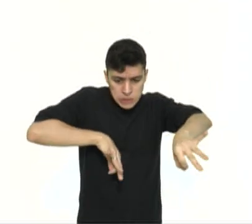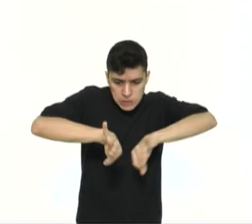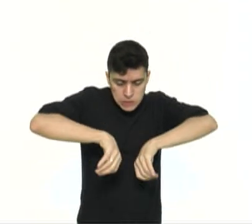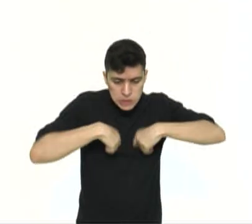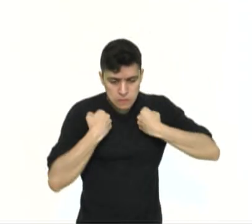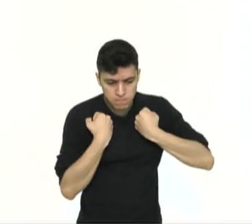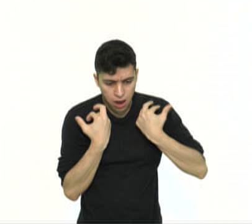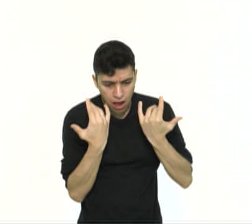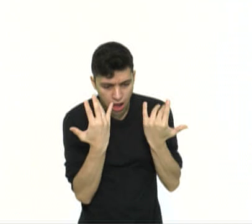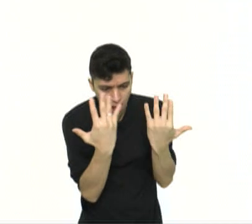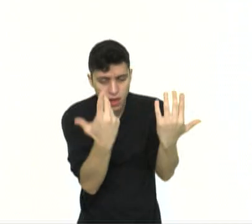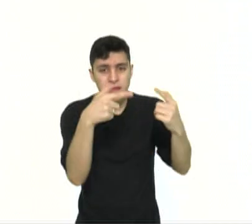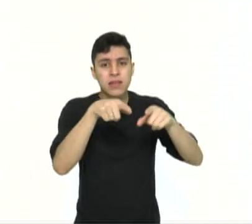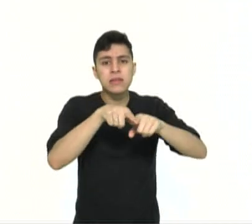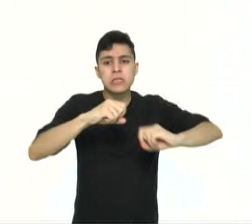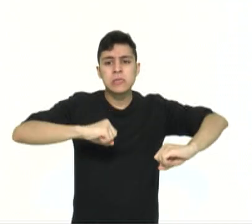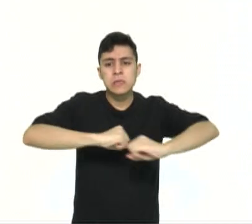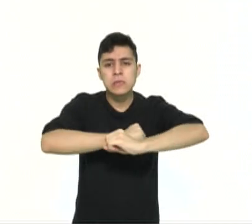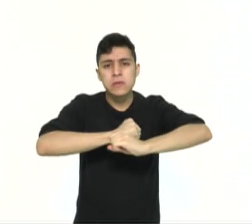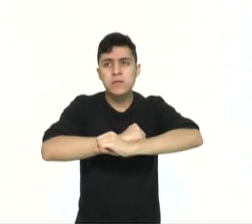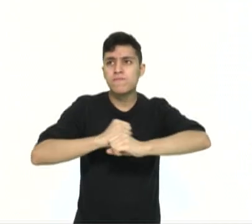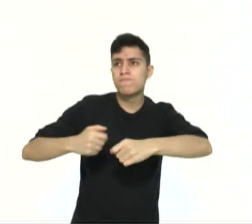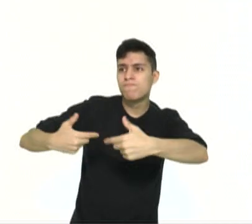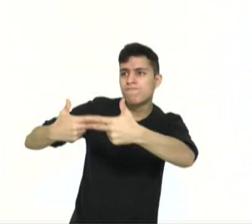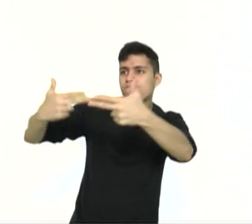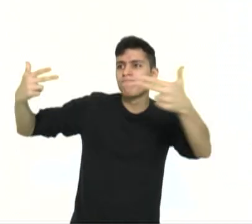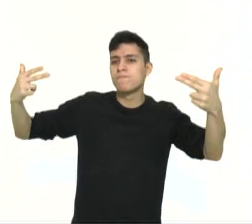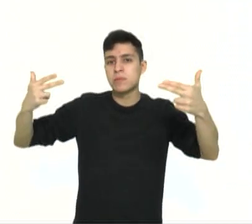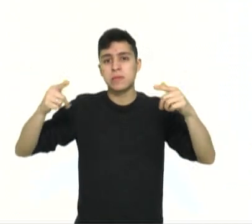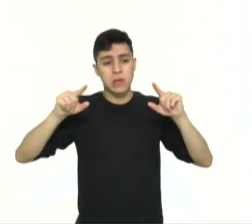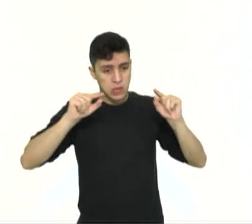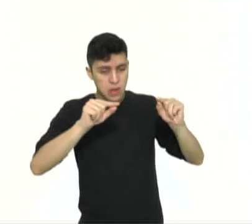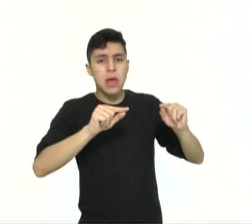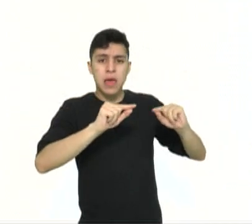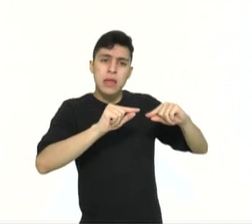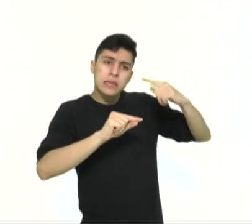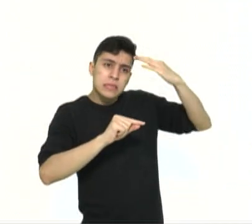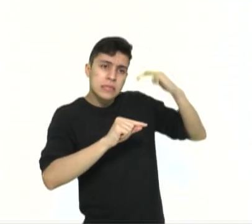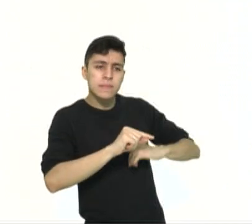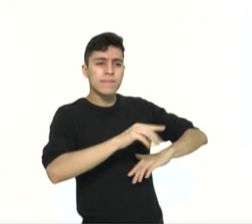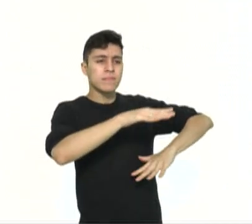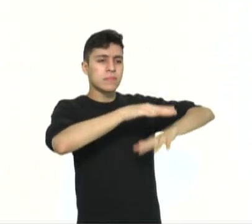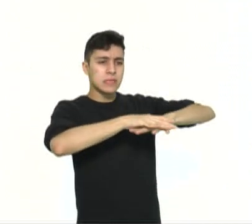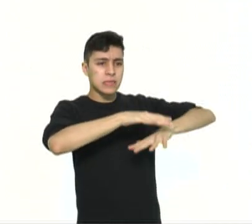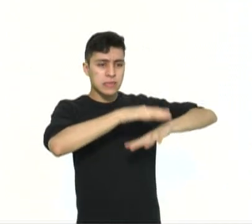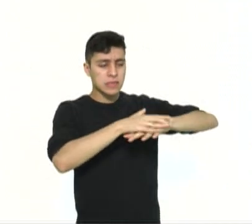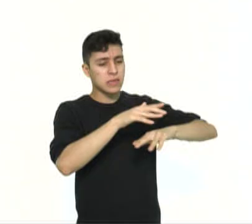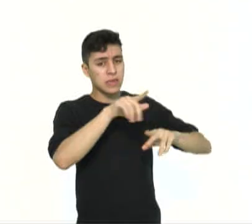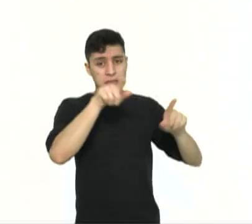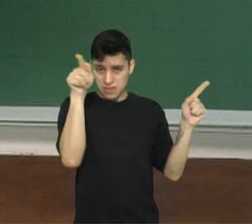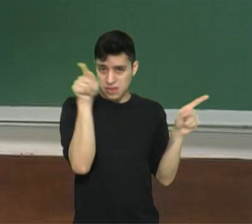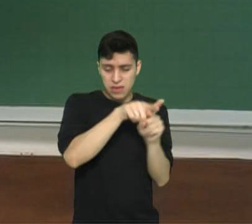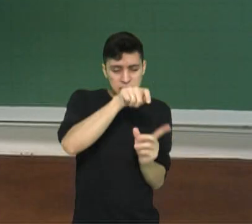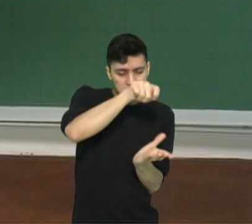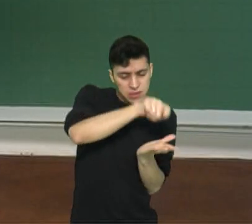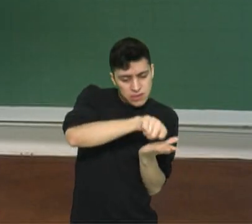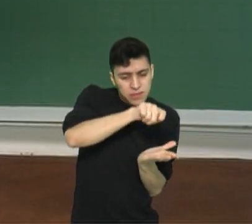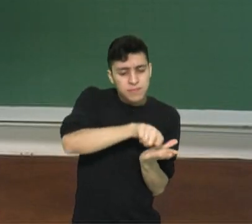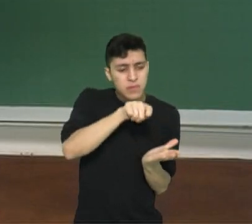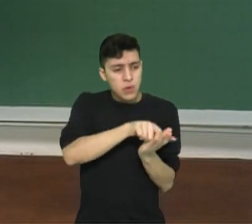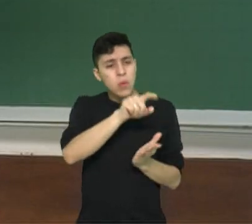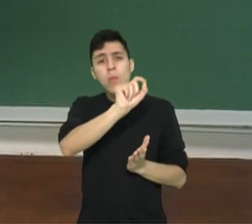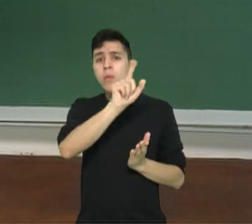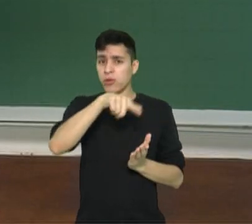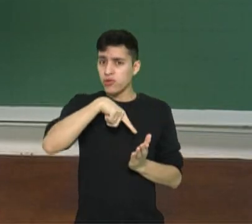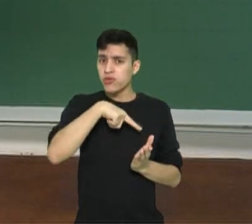de construção civil, além do desenvolvimento da matemática e da escrita, né, que eram